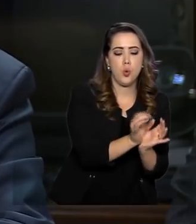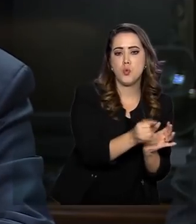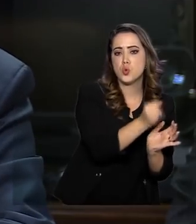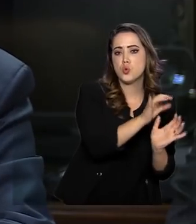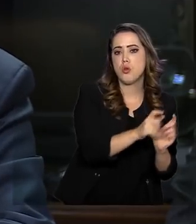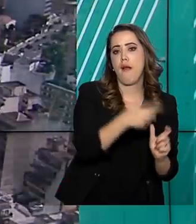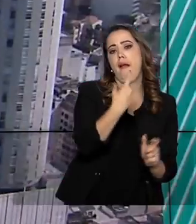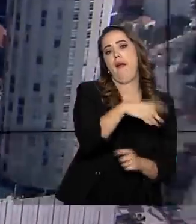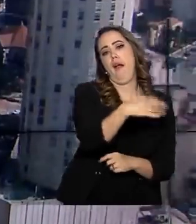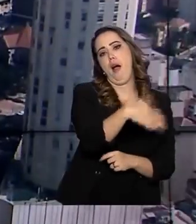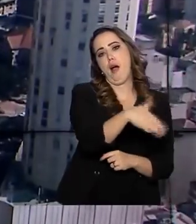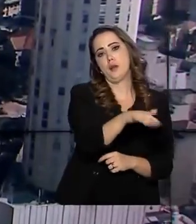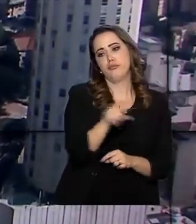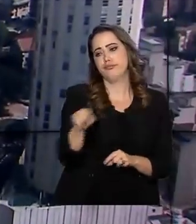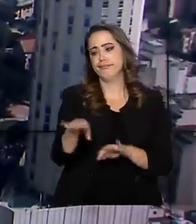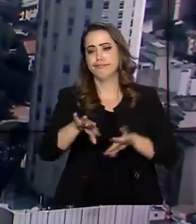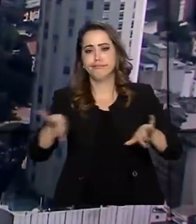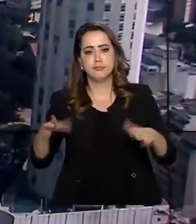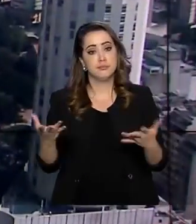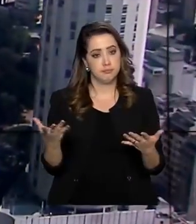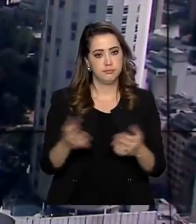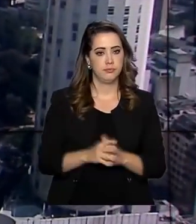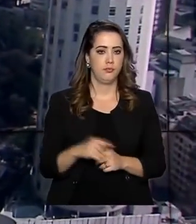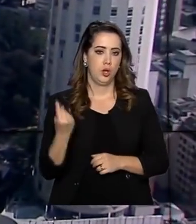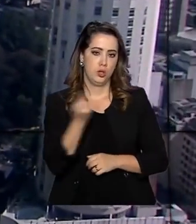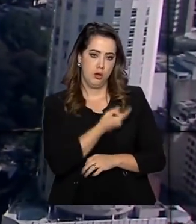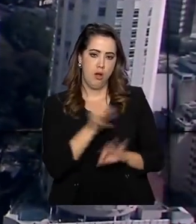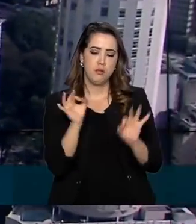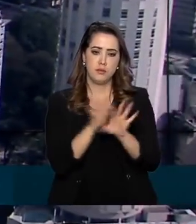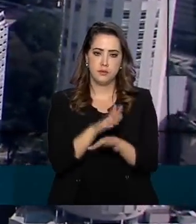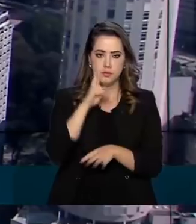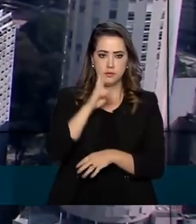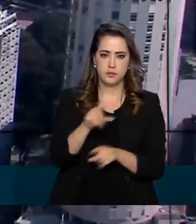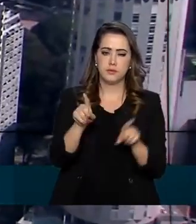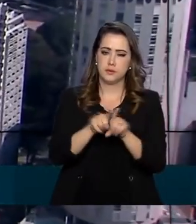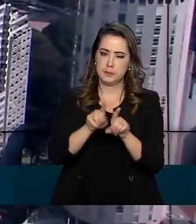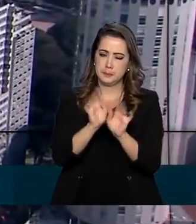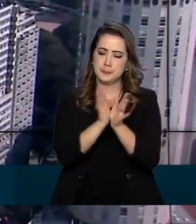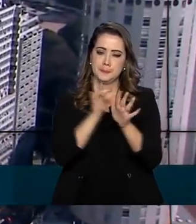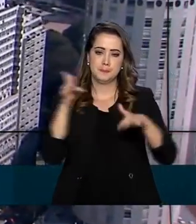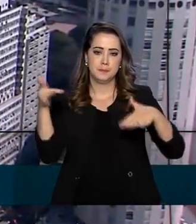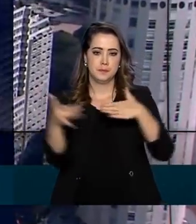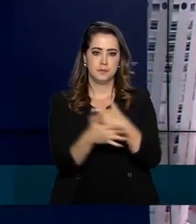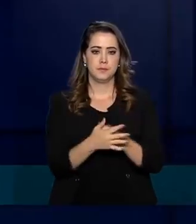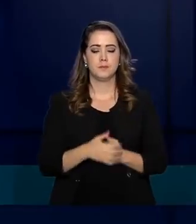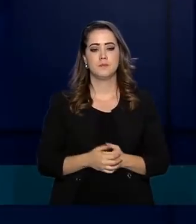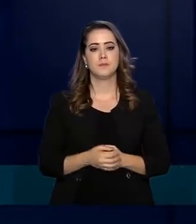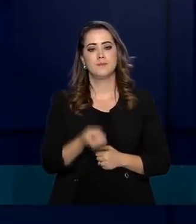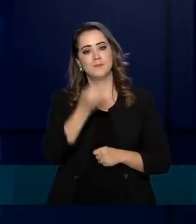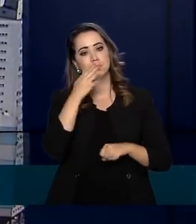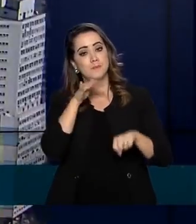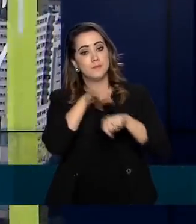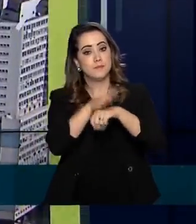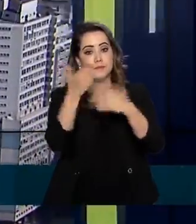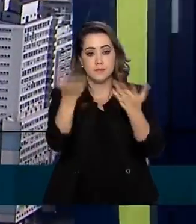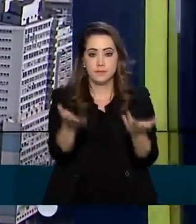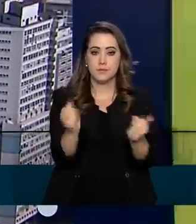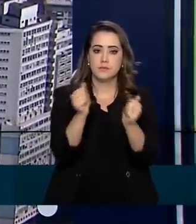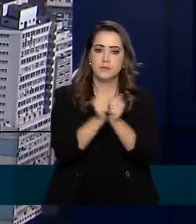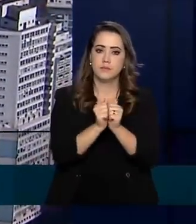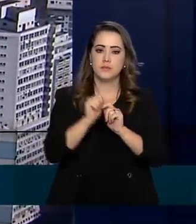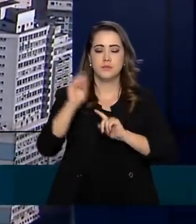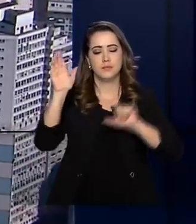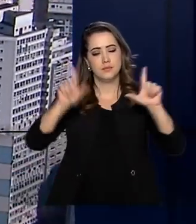resto dos brasileiros. E nós ficamos por aqui. Você pode acompanhar a gente também pelas redes sociais. Uma boa noite